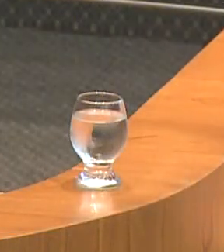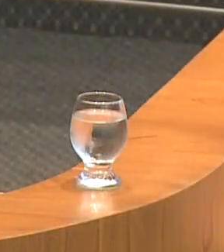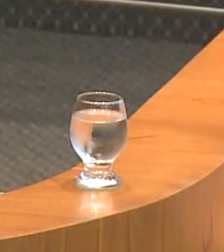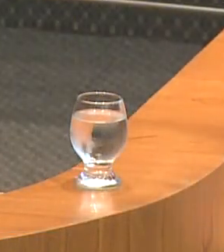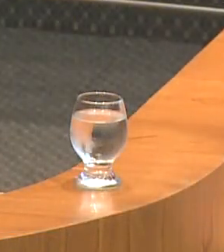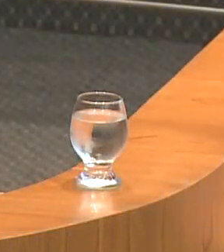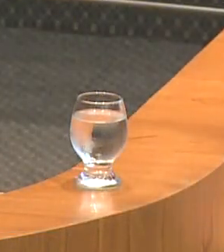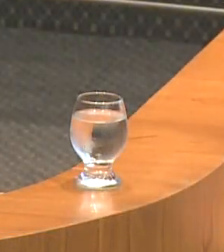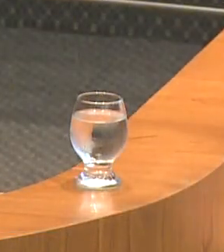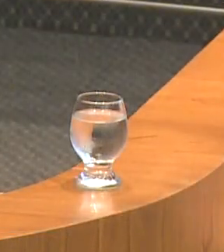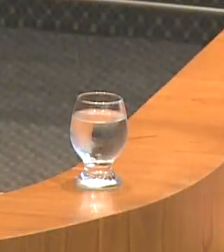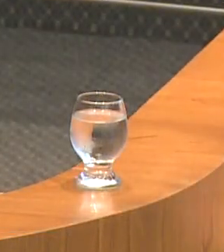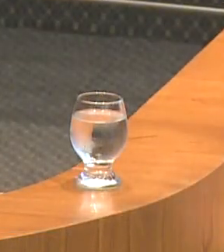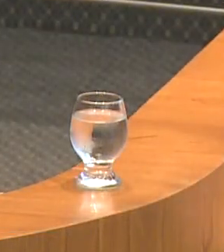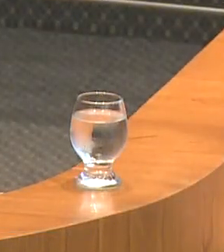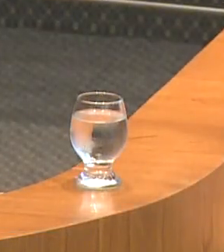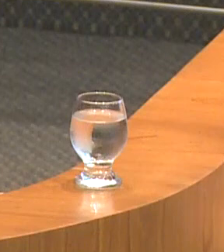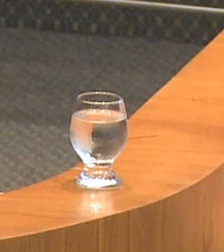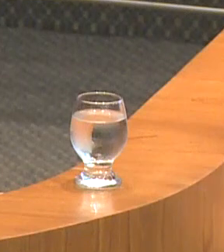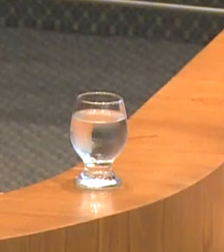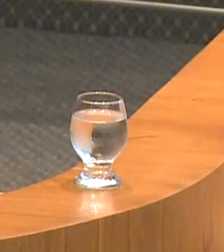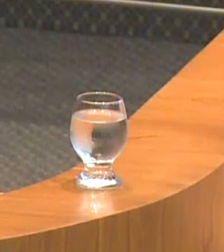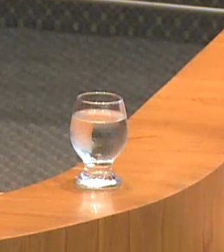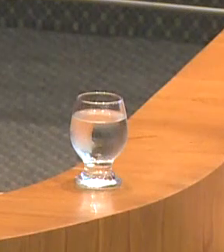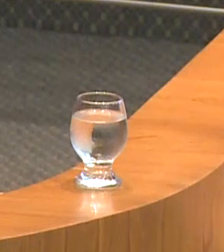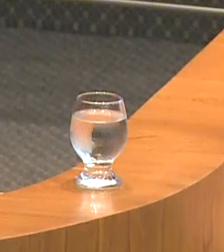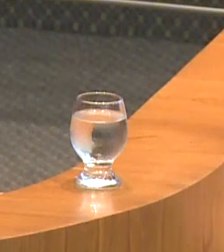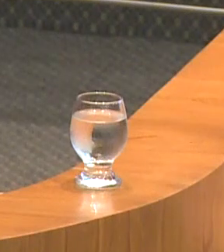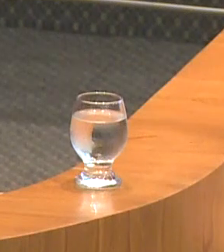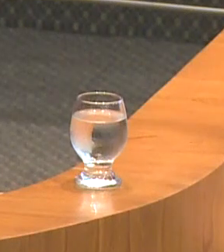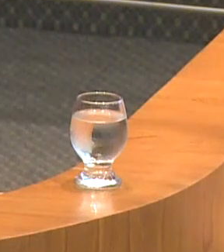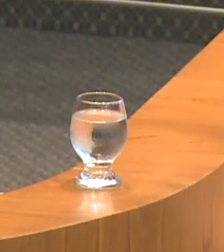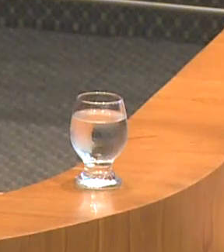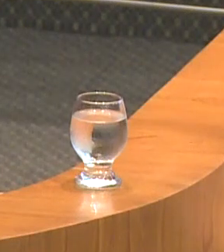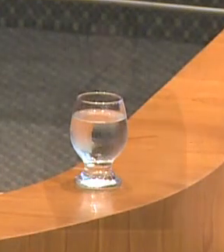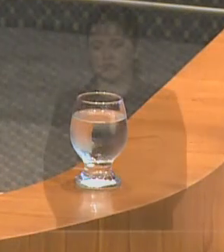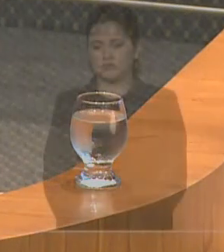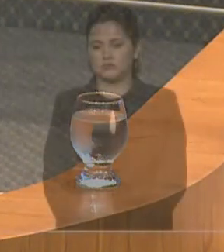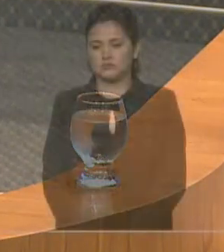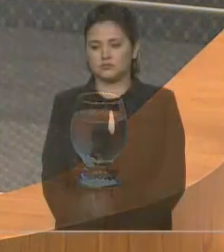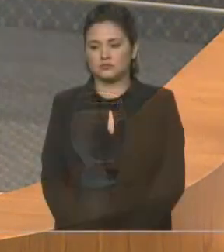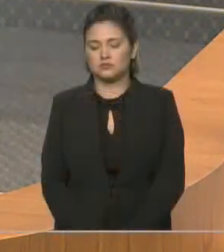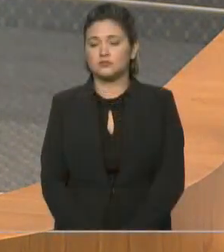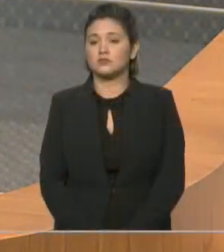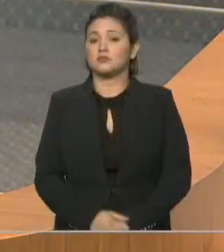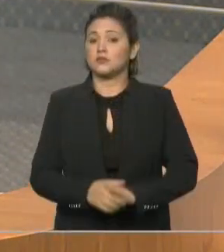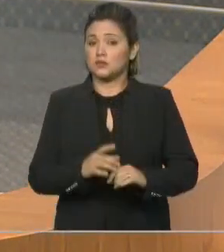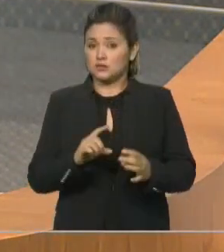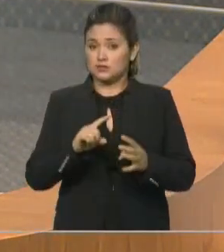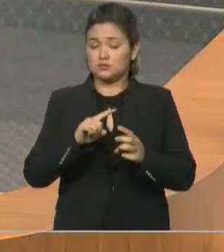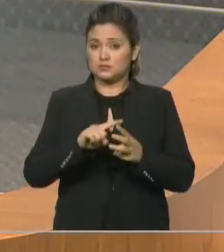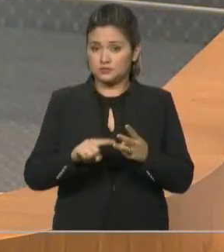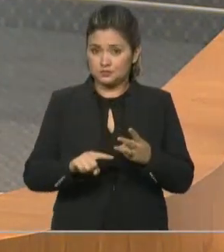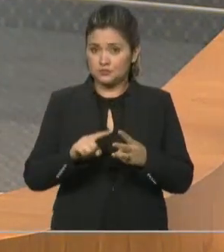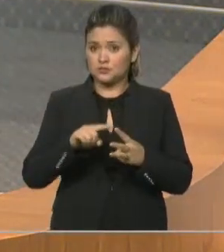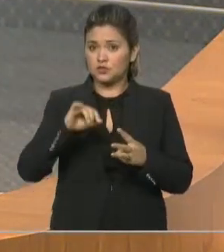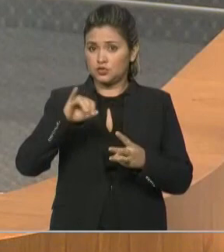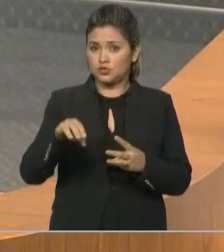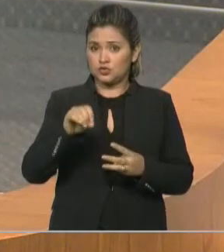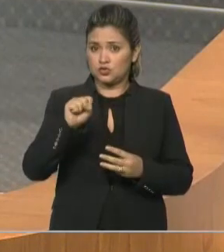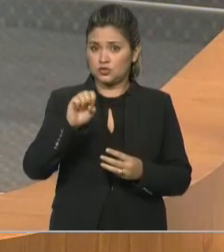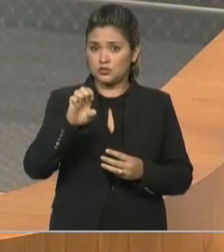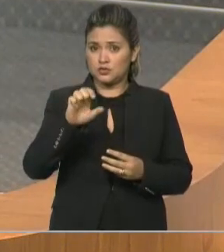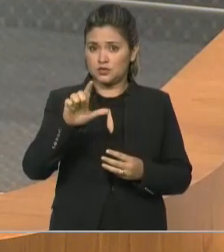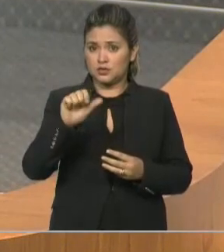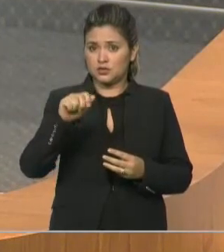Sujeito também a inundações e com prejuízos muito maiores do que o prejuízo que está acontecendo em